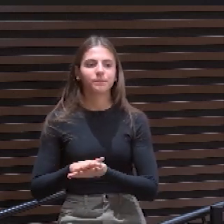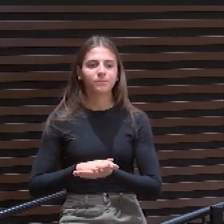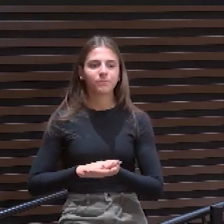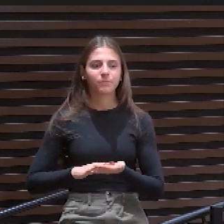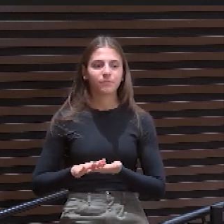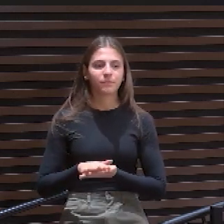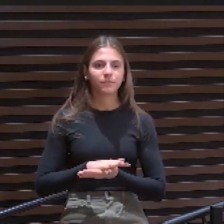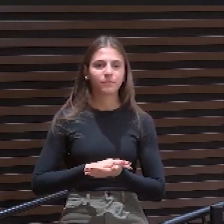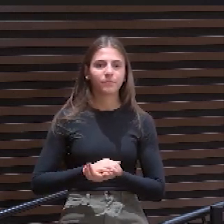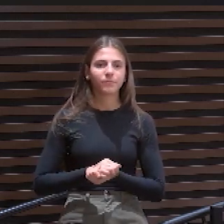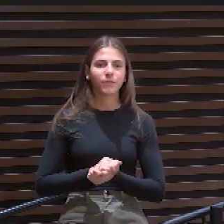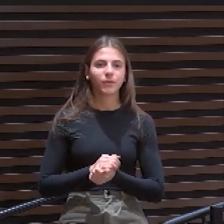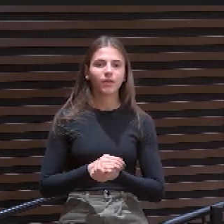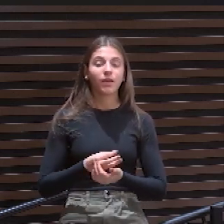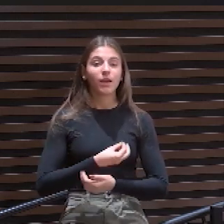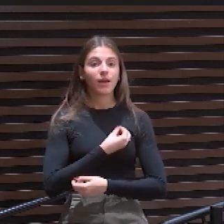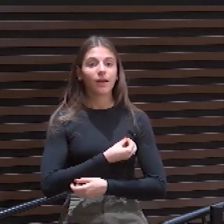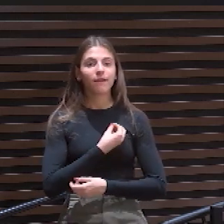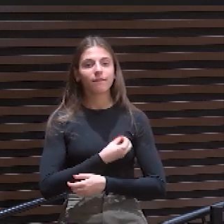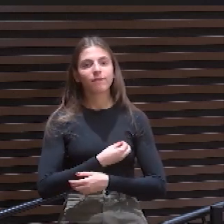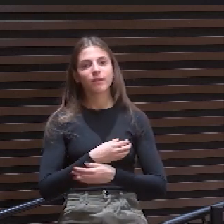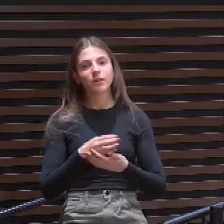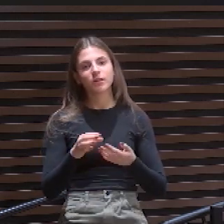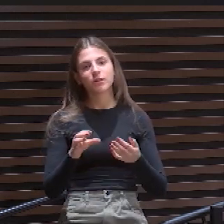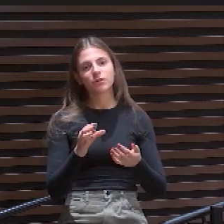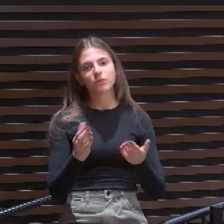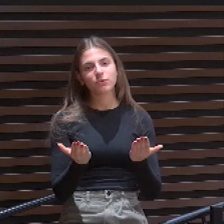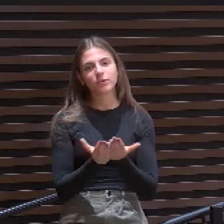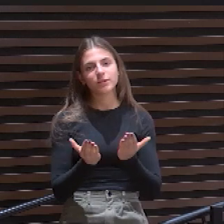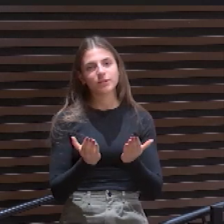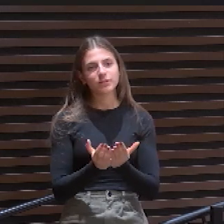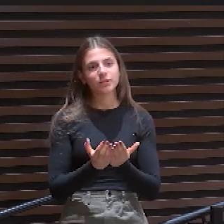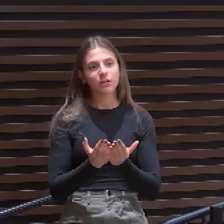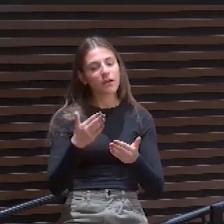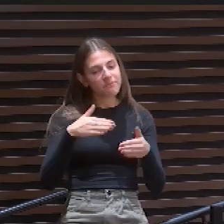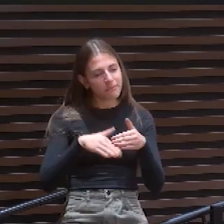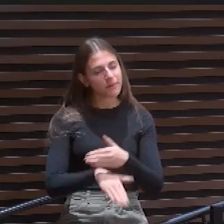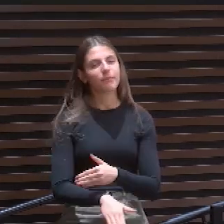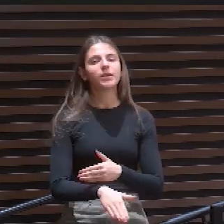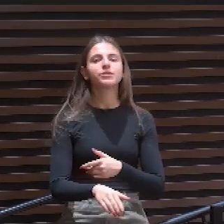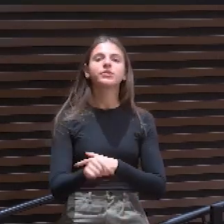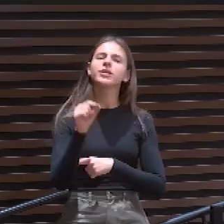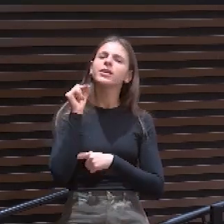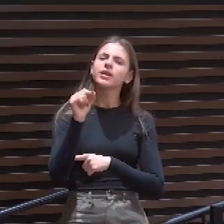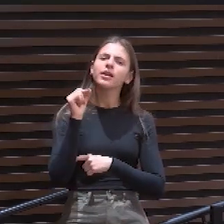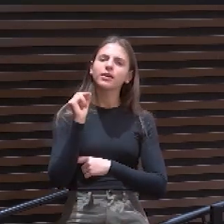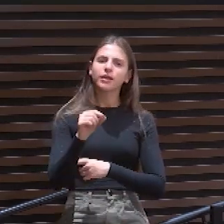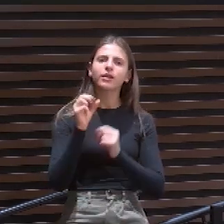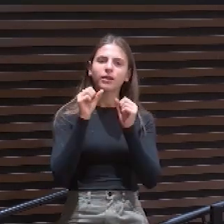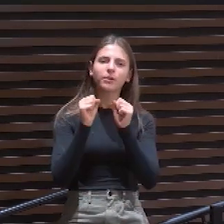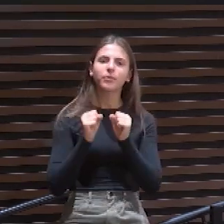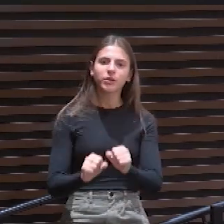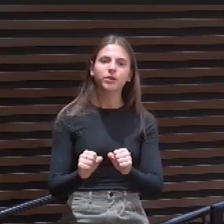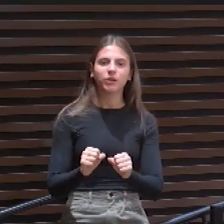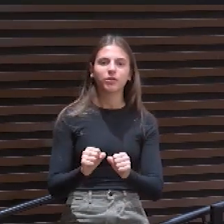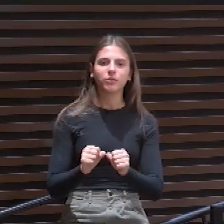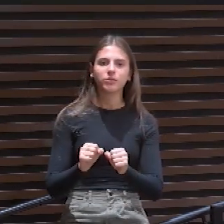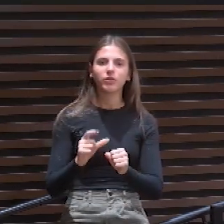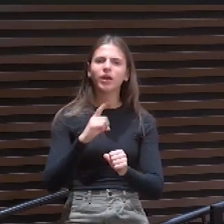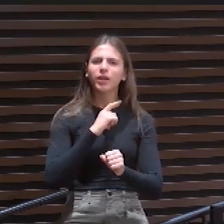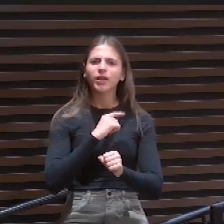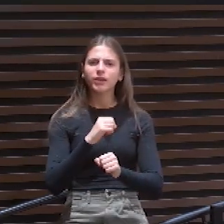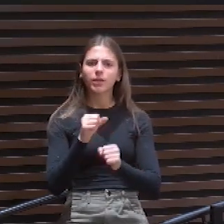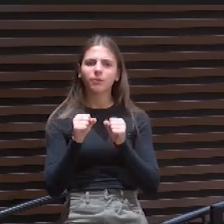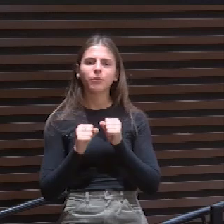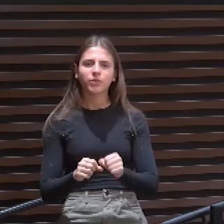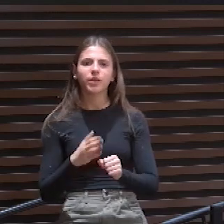do cristão é a tumba, é para baixo. E quem é poderoso? Há algum poder em mim ou em